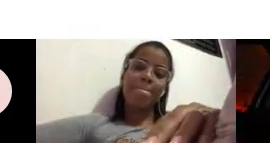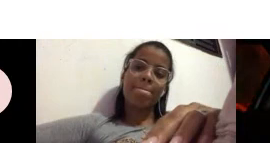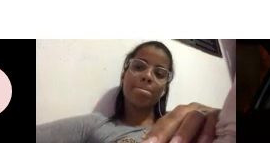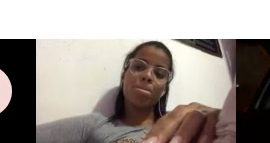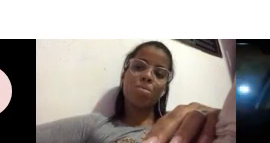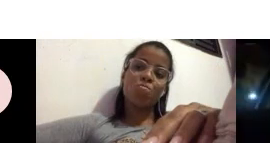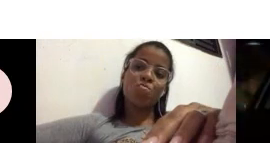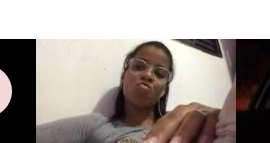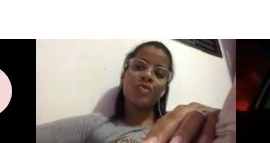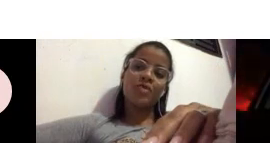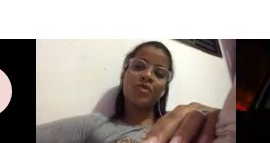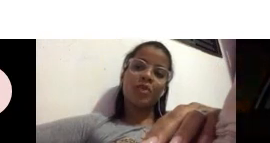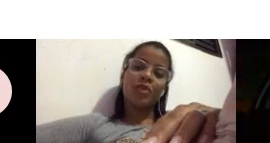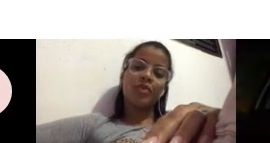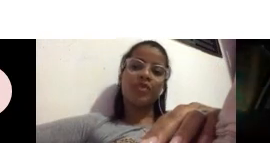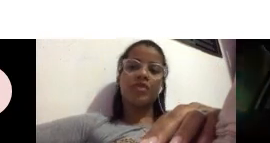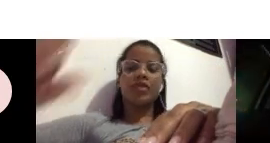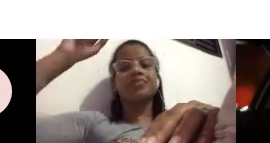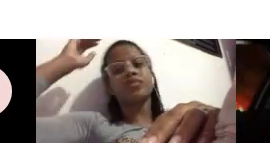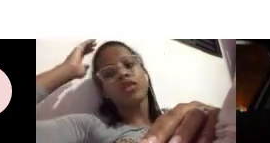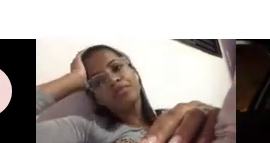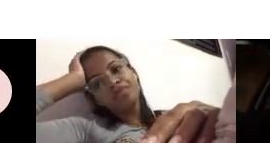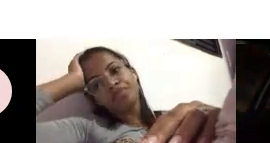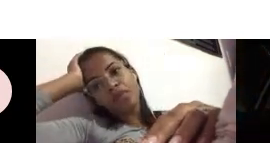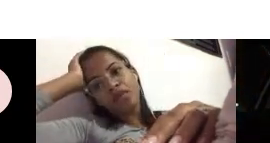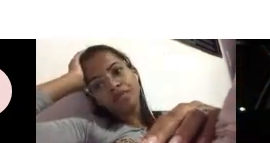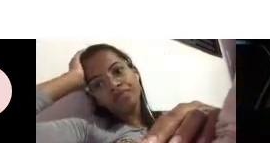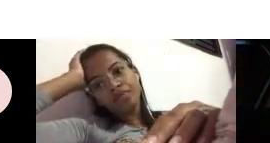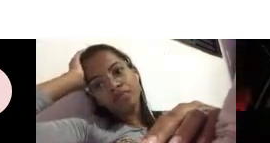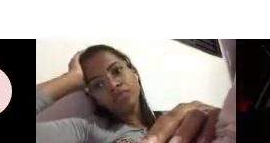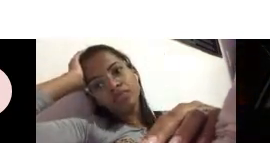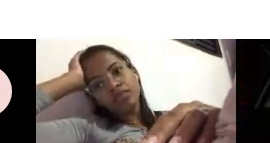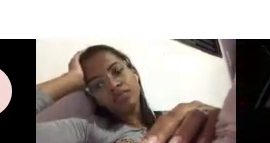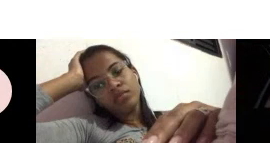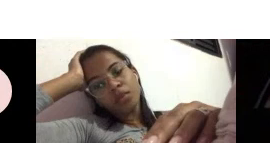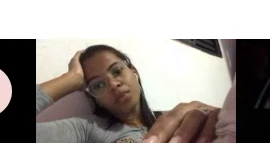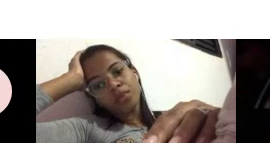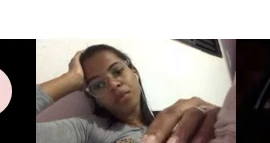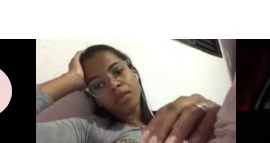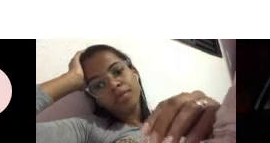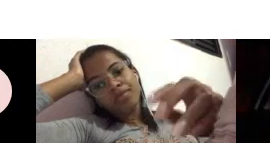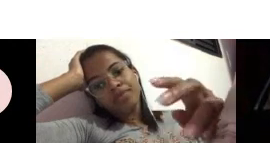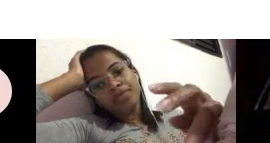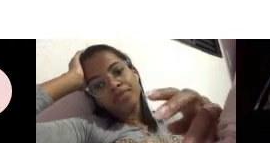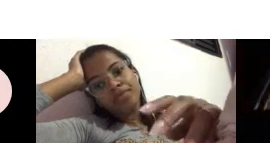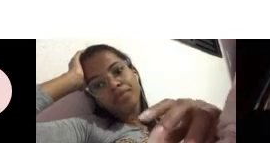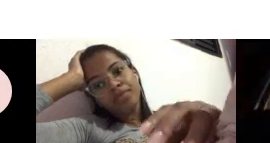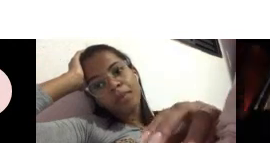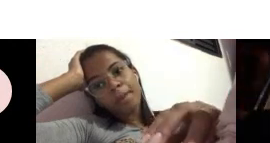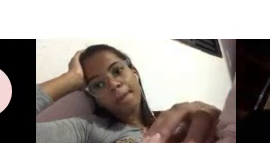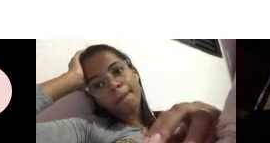online, eu tento colocar o maior número de imagens possíveis para vocês estarem visualizando. E quando eu fui procurar a imagem